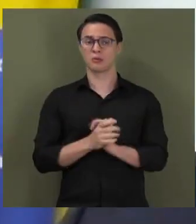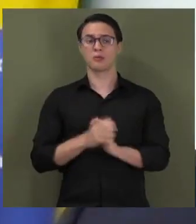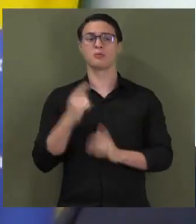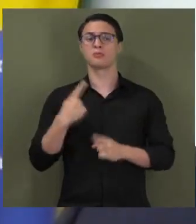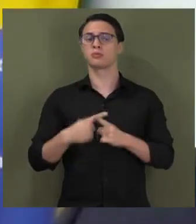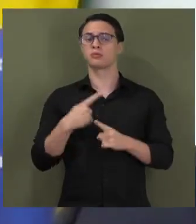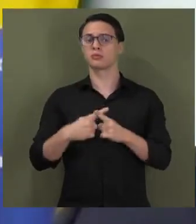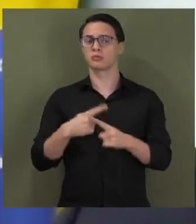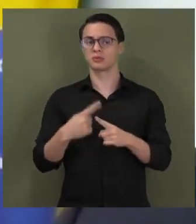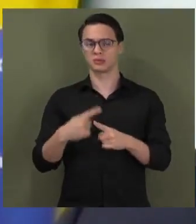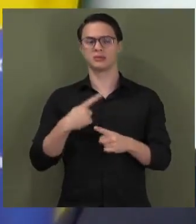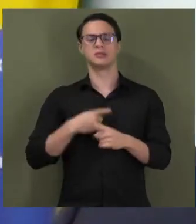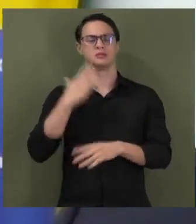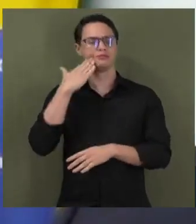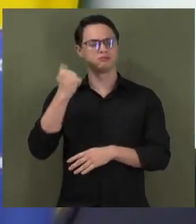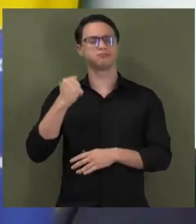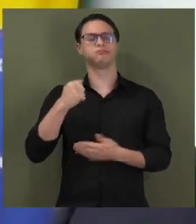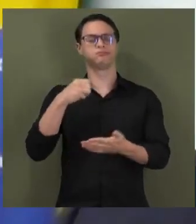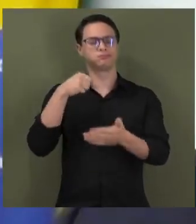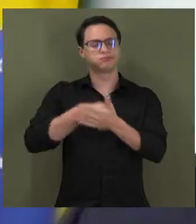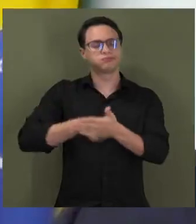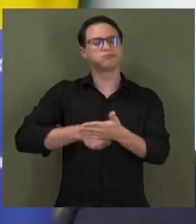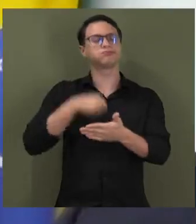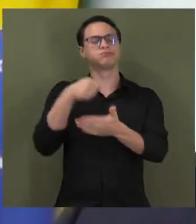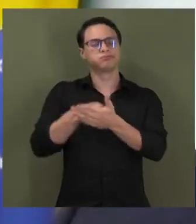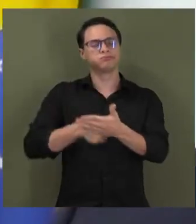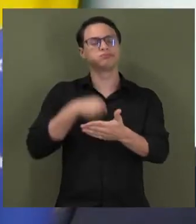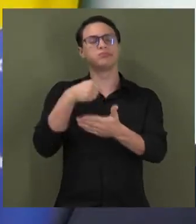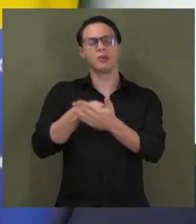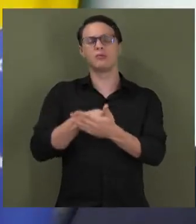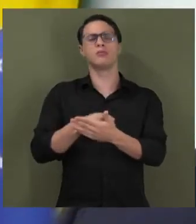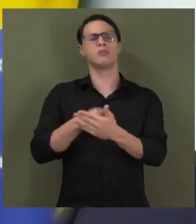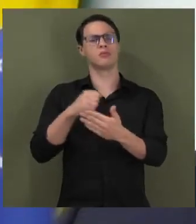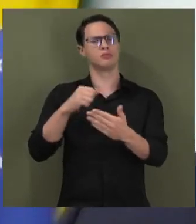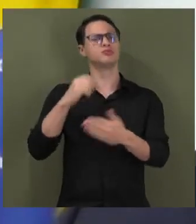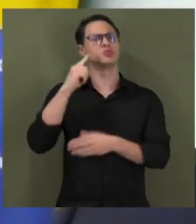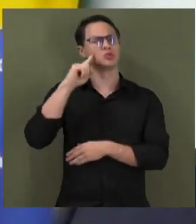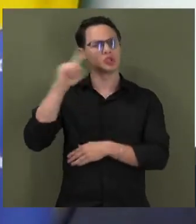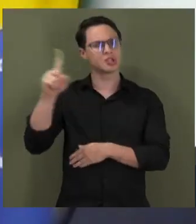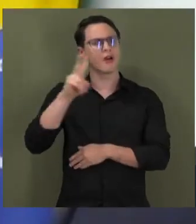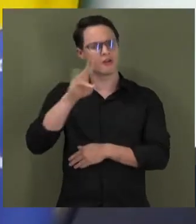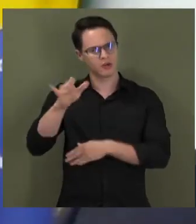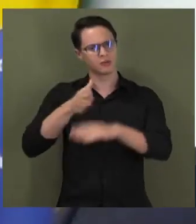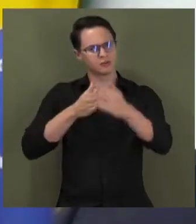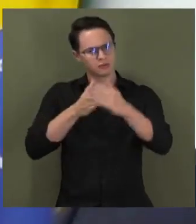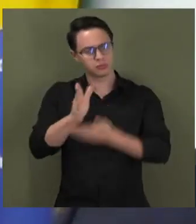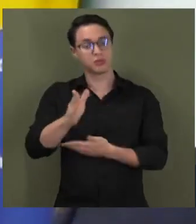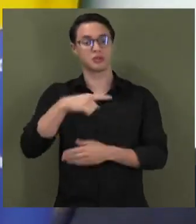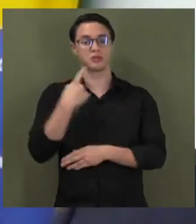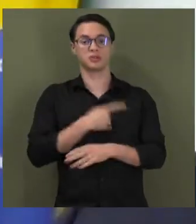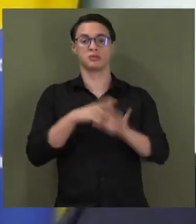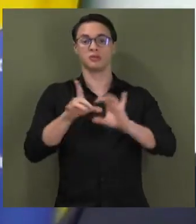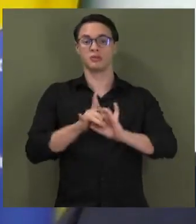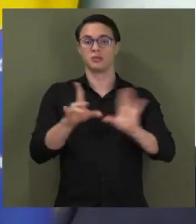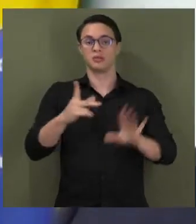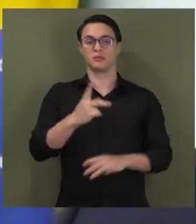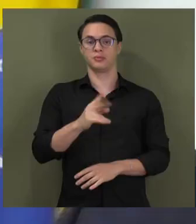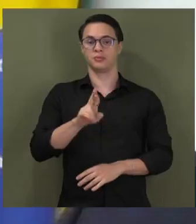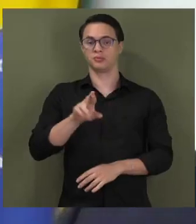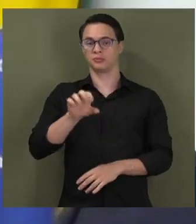Porque água mole em pedra dura, tanto bate até que fura, que a gente destrave o PRS 11, que é um